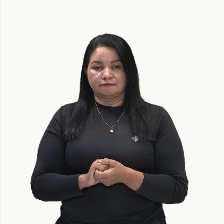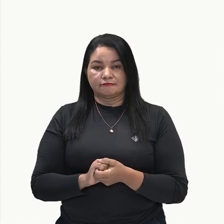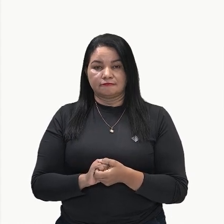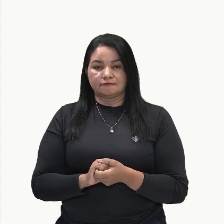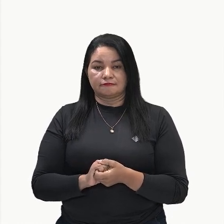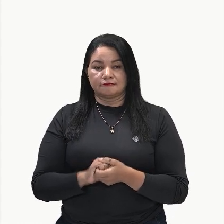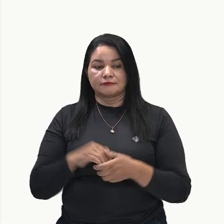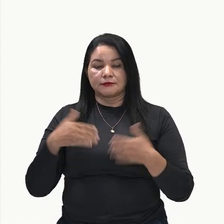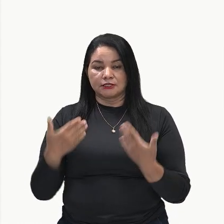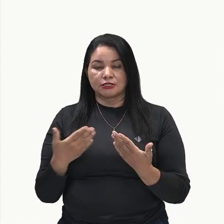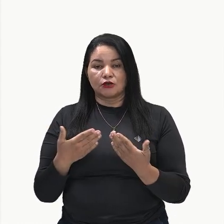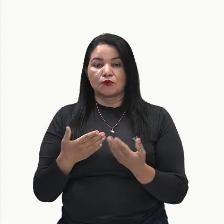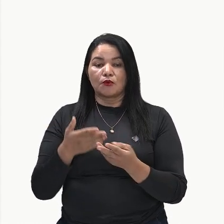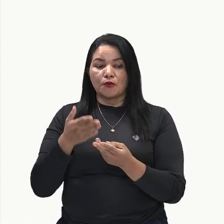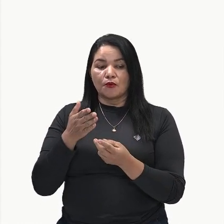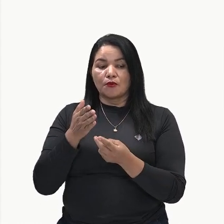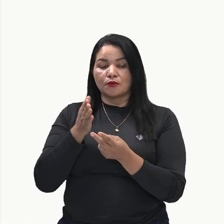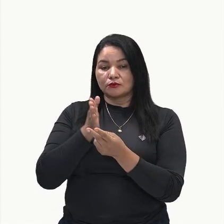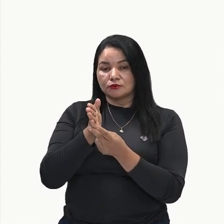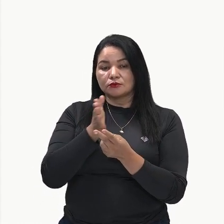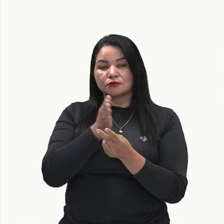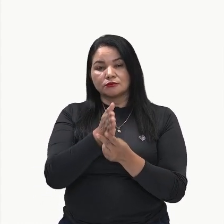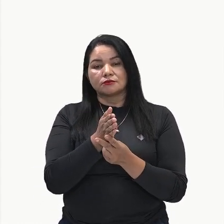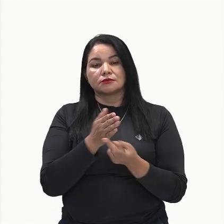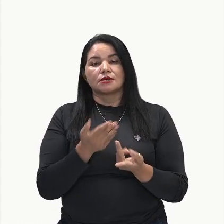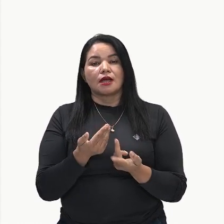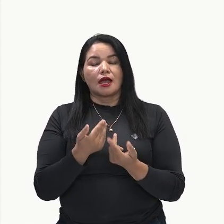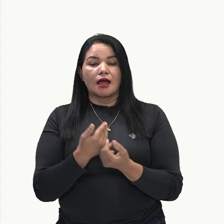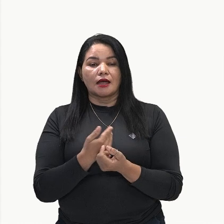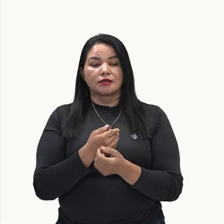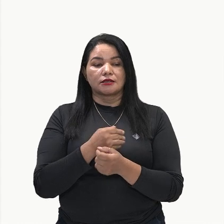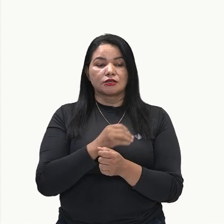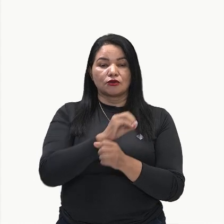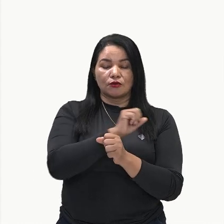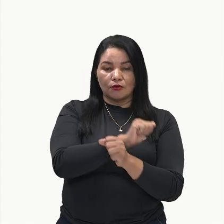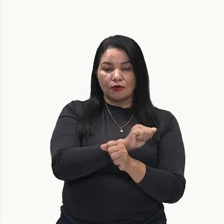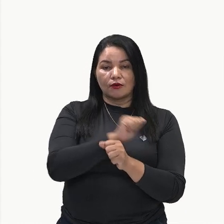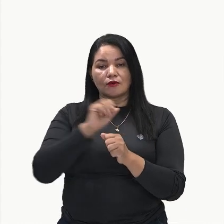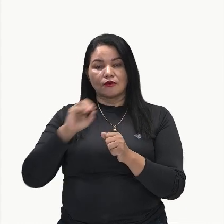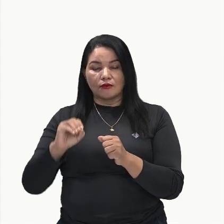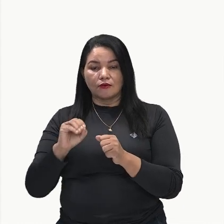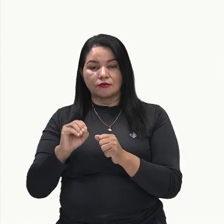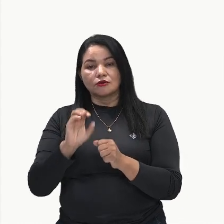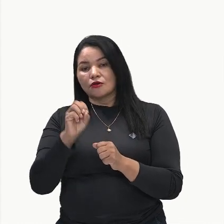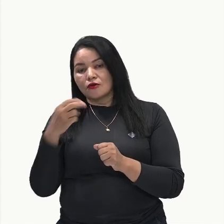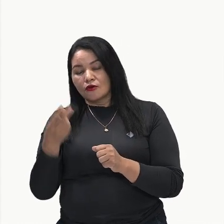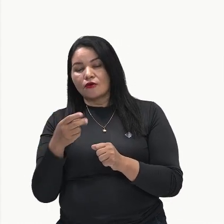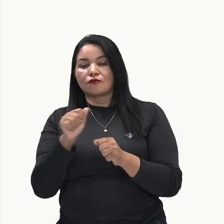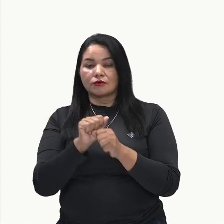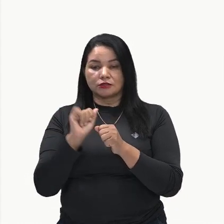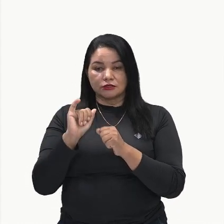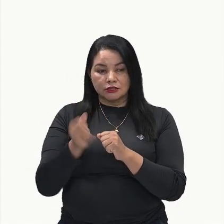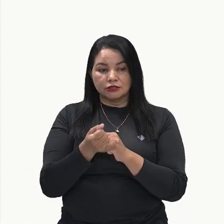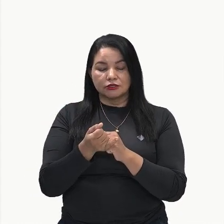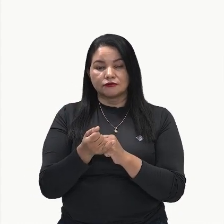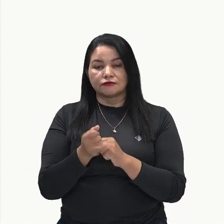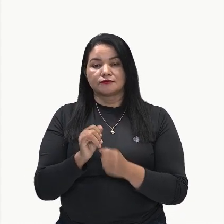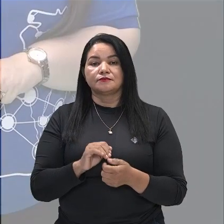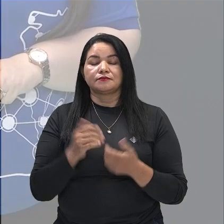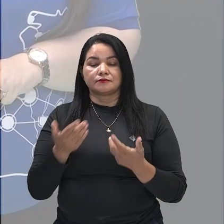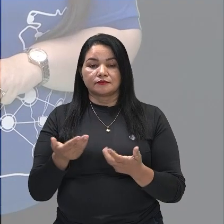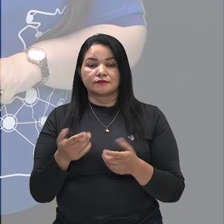é aquilo que está o acompanhando, seja o artigo, o determinante ou o adjetivo. Por exemplo, observem